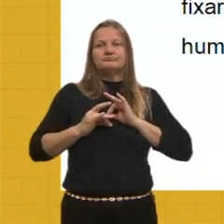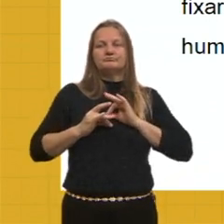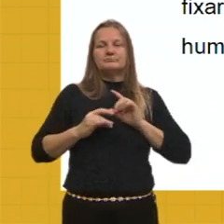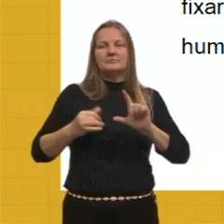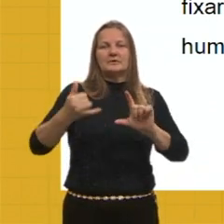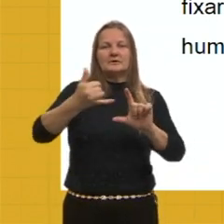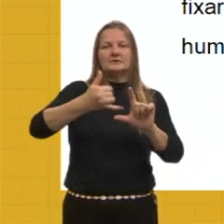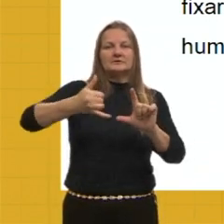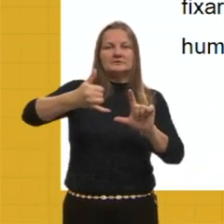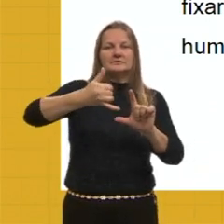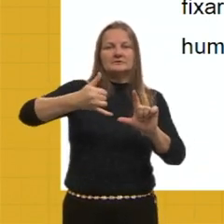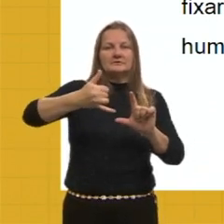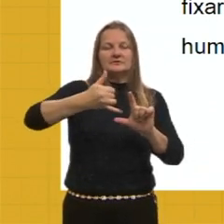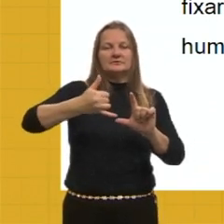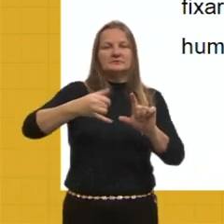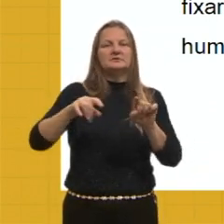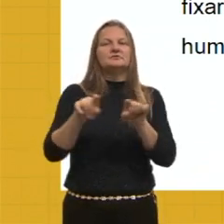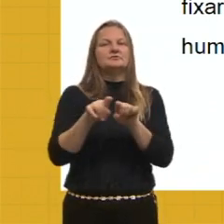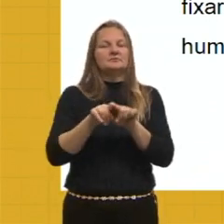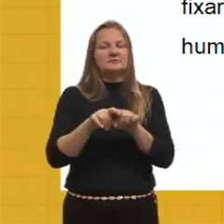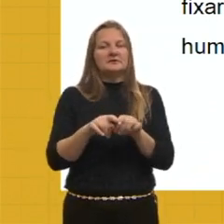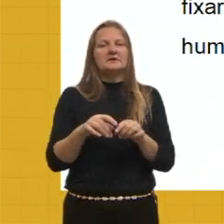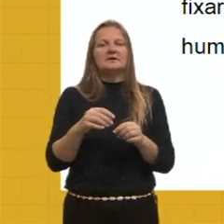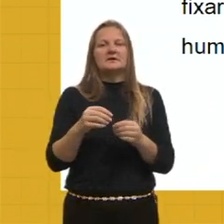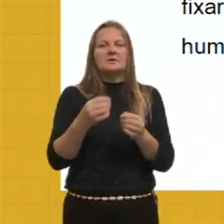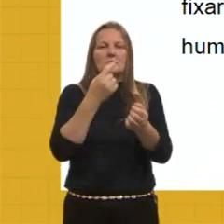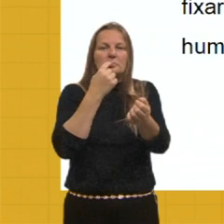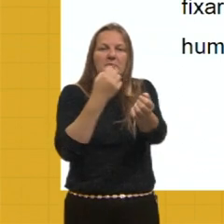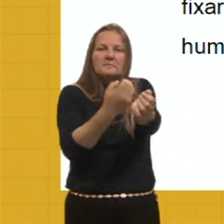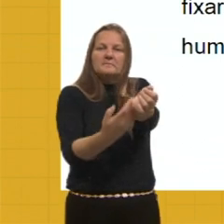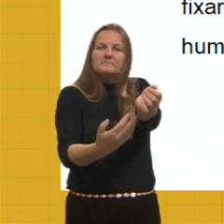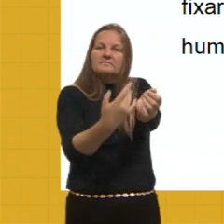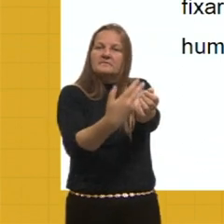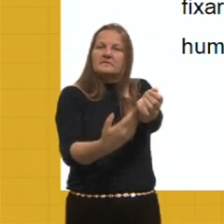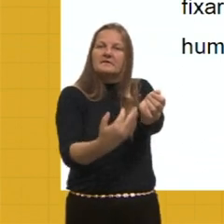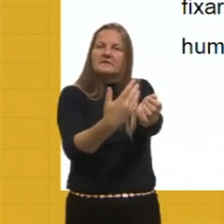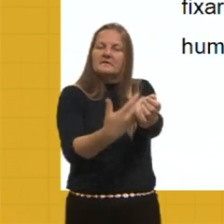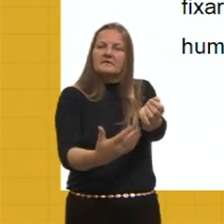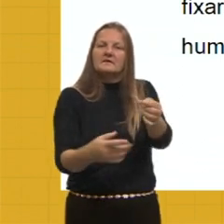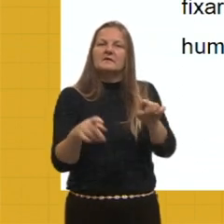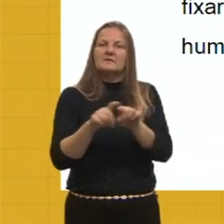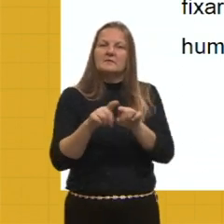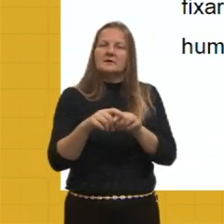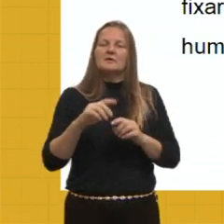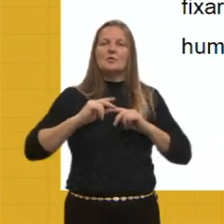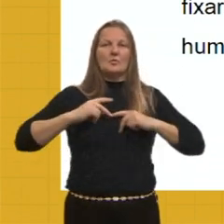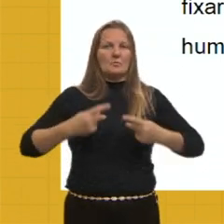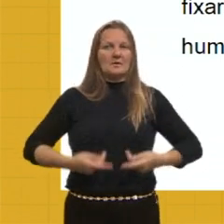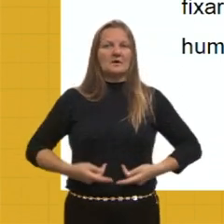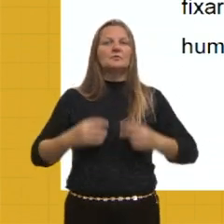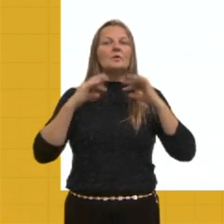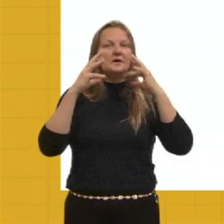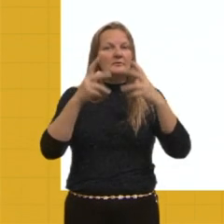corpo no sangue e nos fluidos corporais de animais e também de humanos